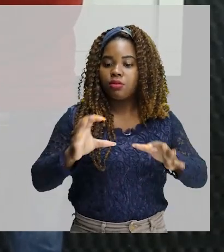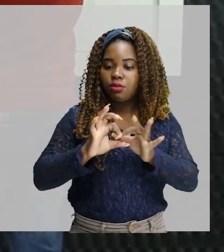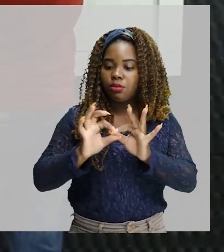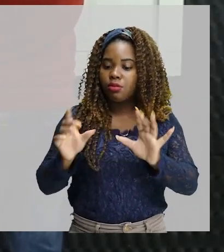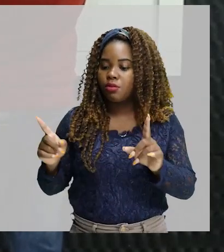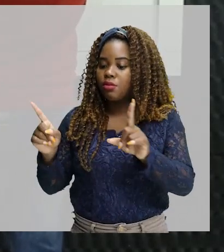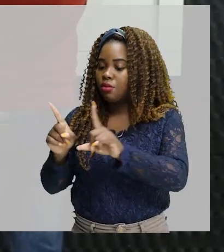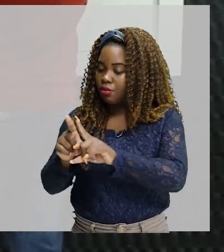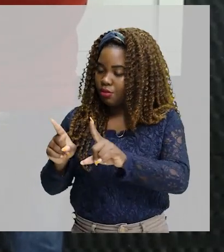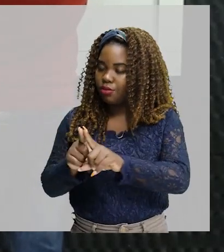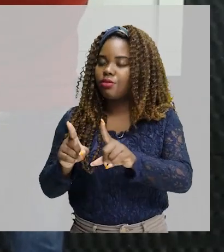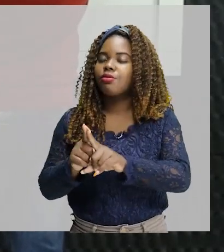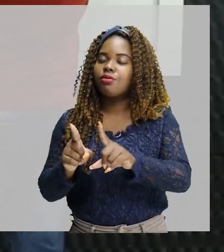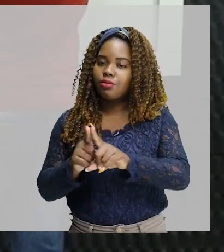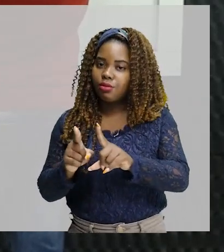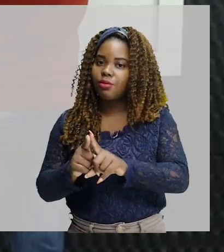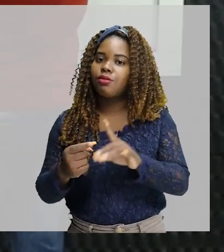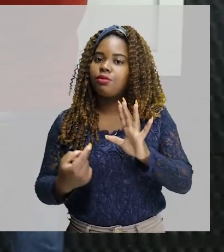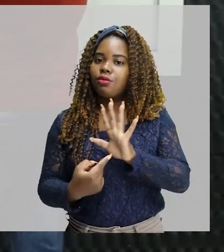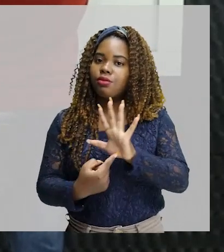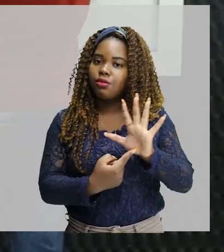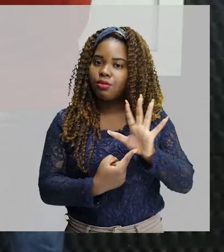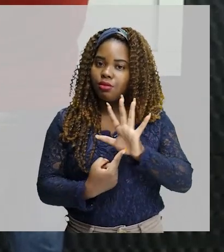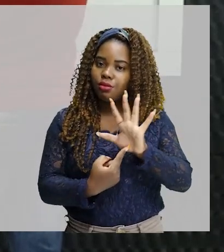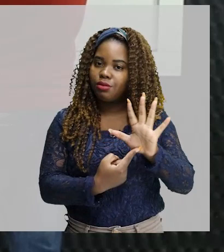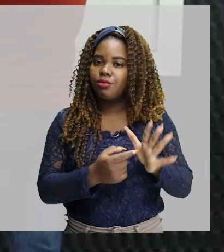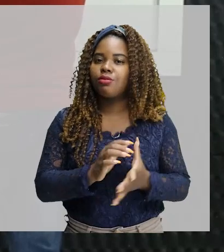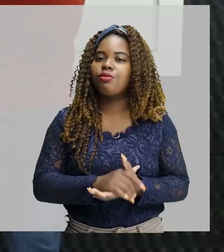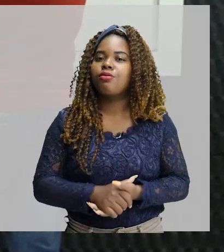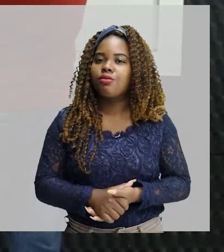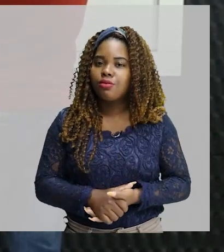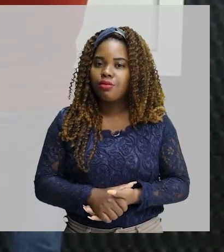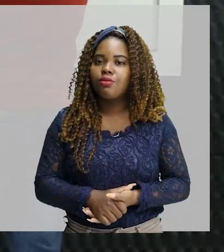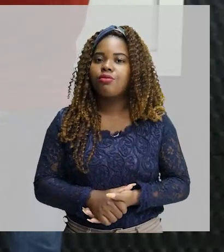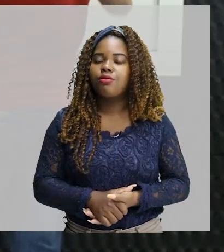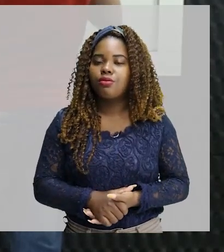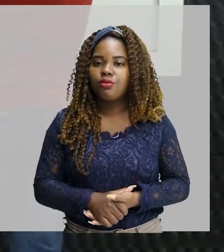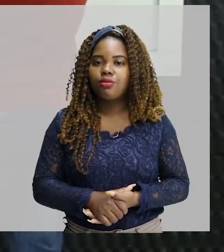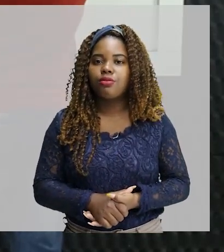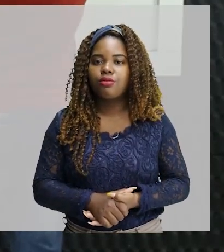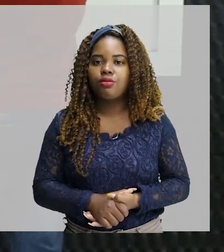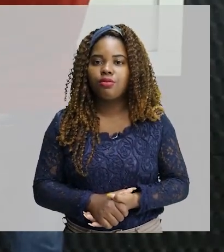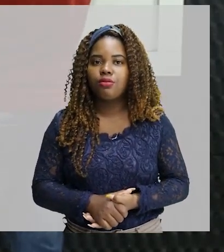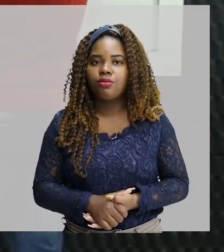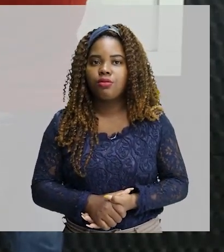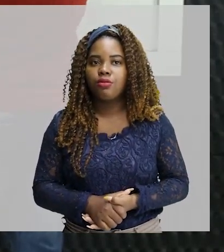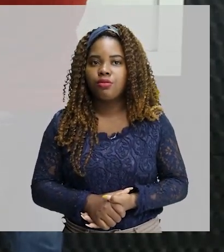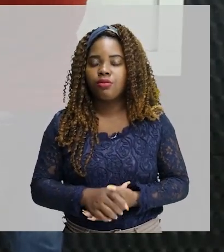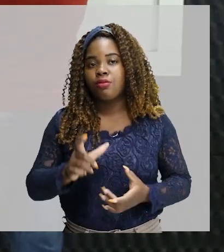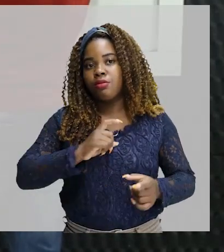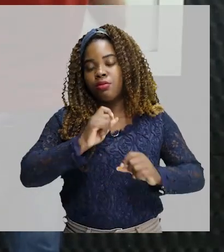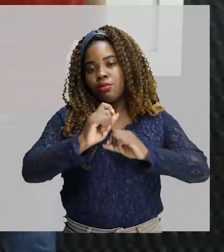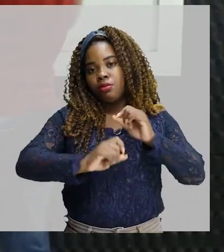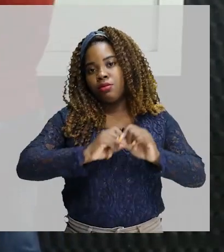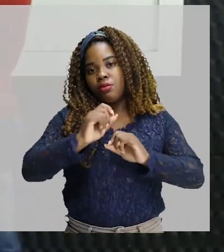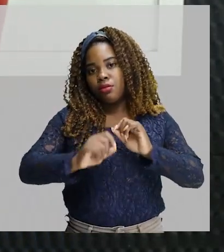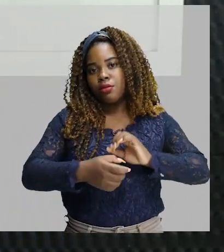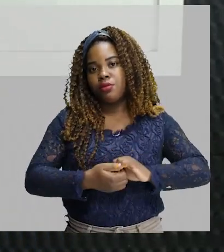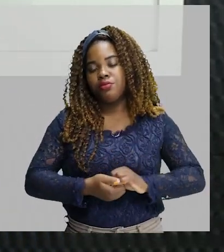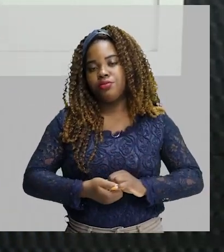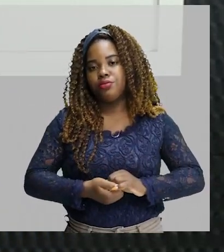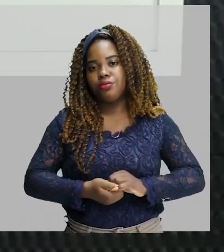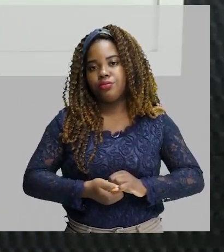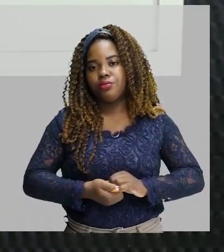liberdade aparece de forma latente e absoluta. Então eu tenho aqui